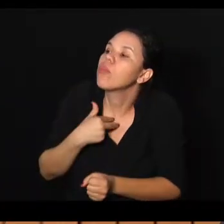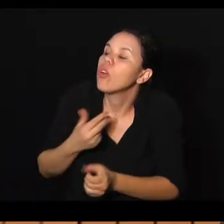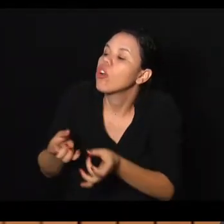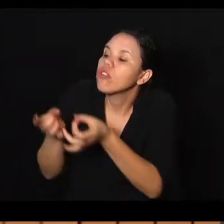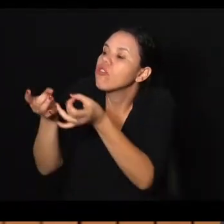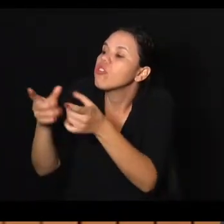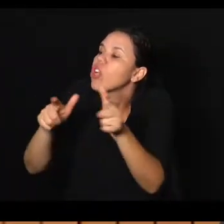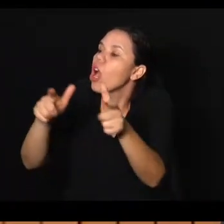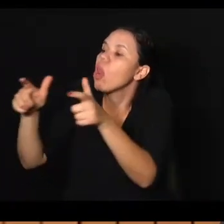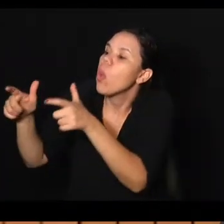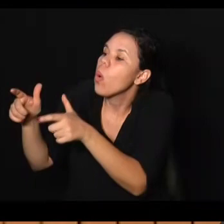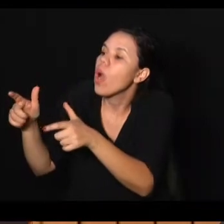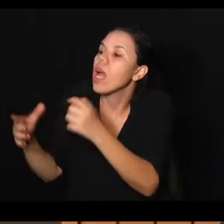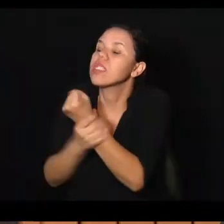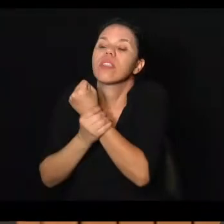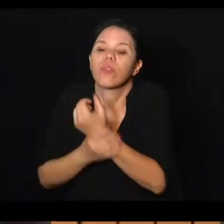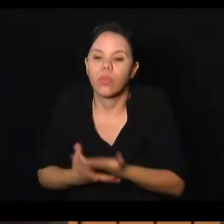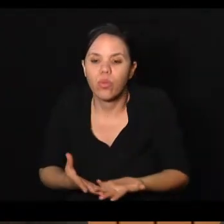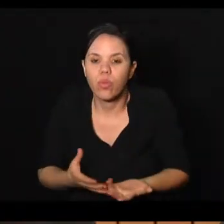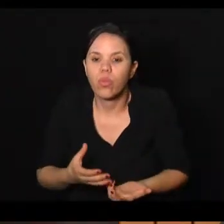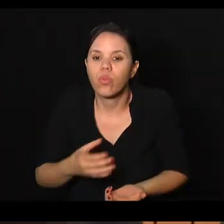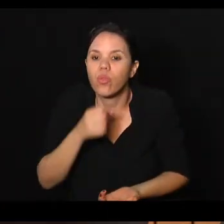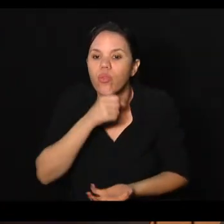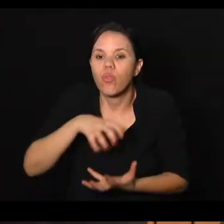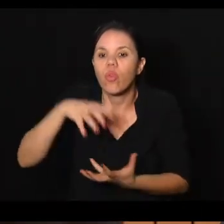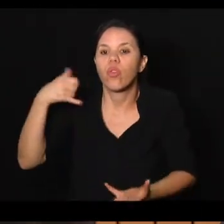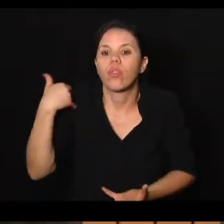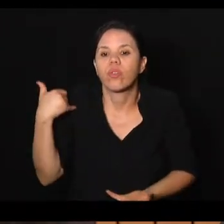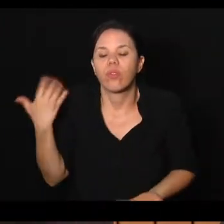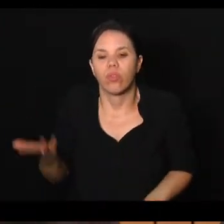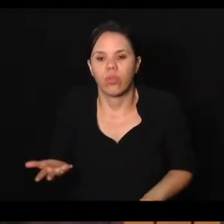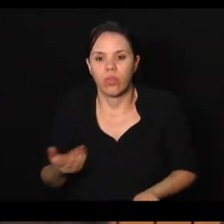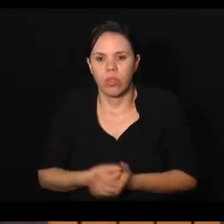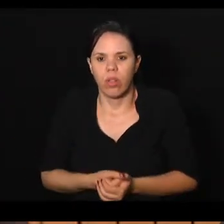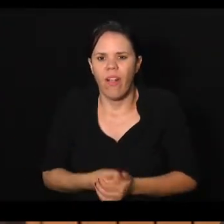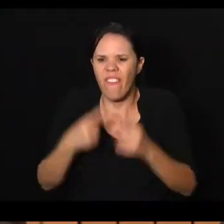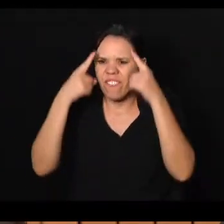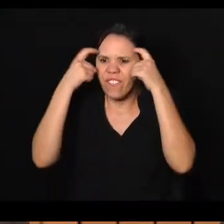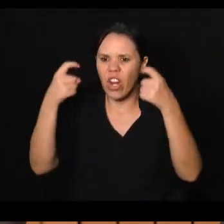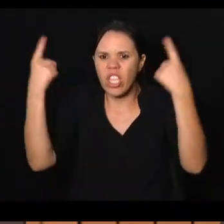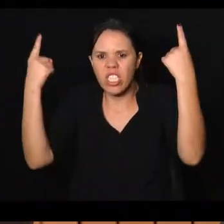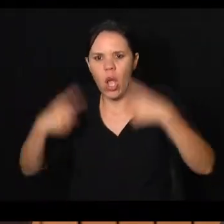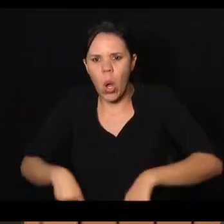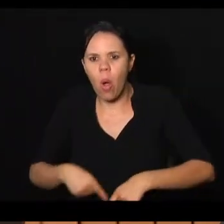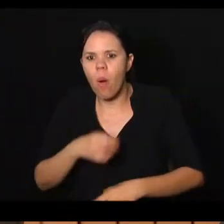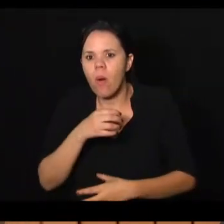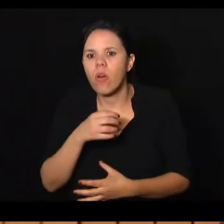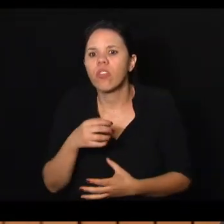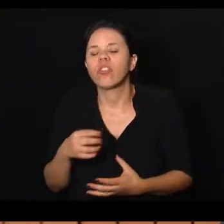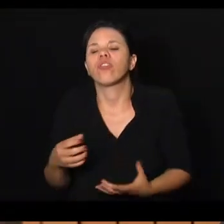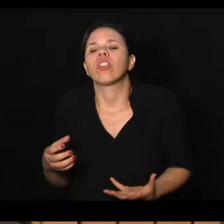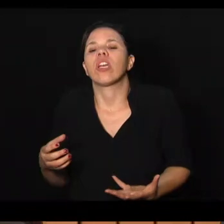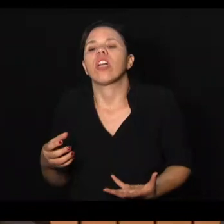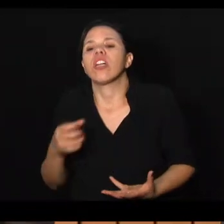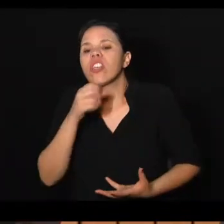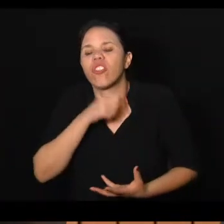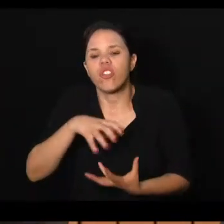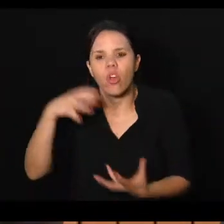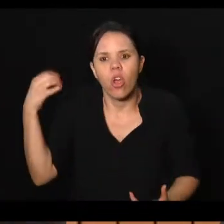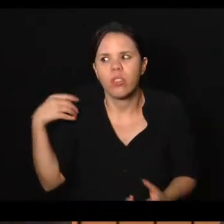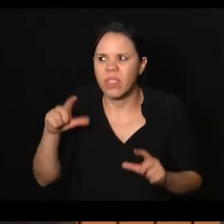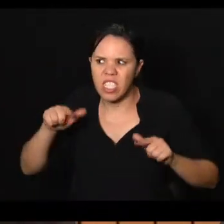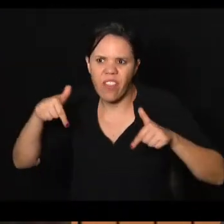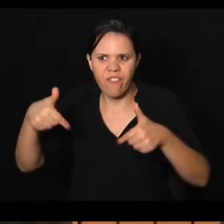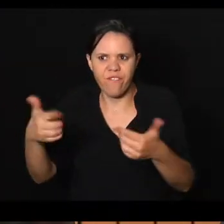os idosos. A violência contra idosos nessa nação, ela precisa ser enfrentada com